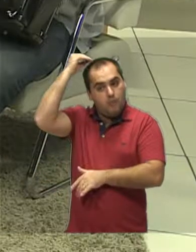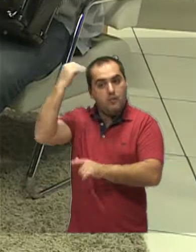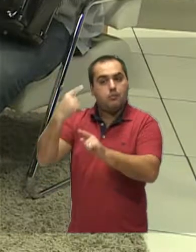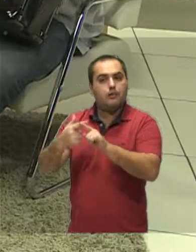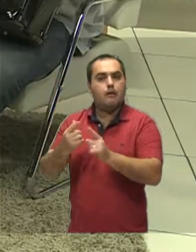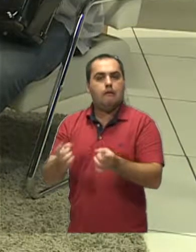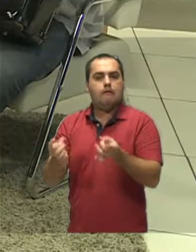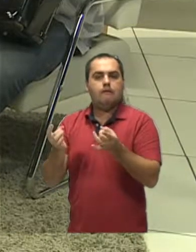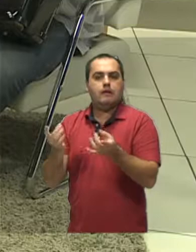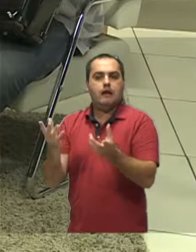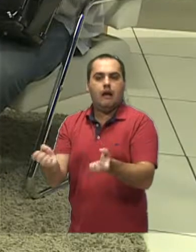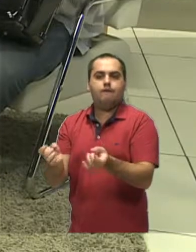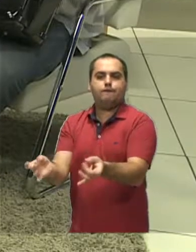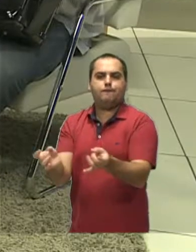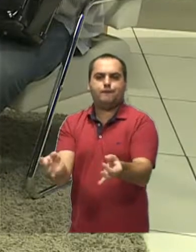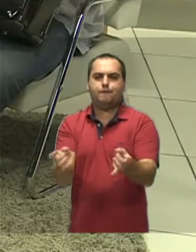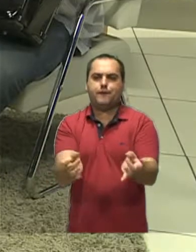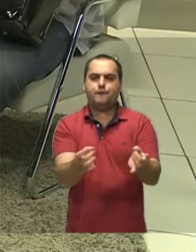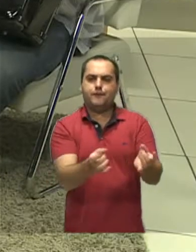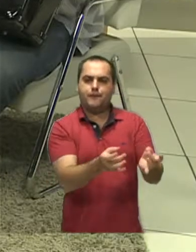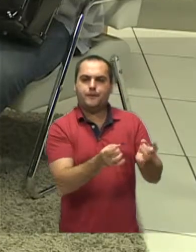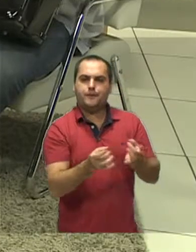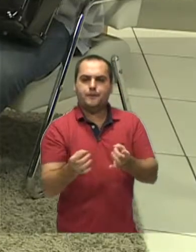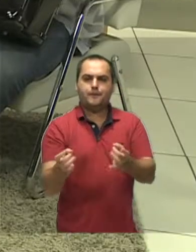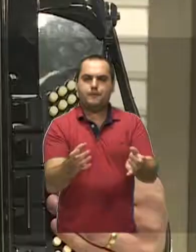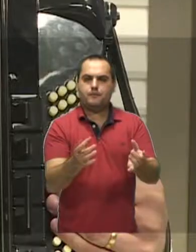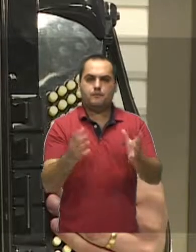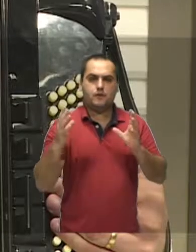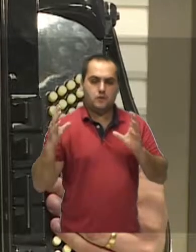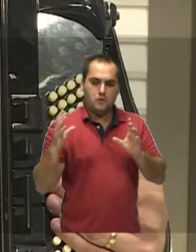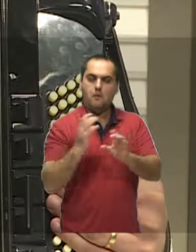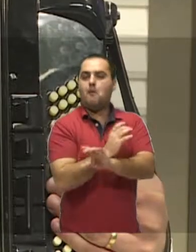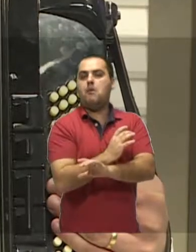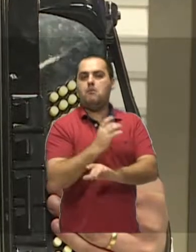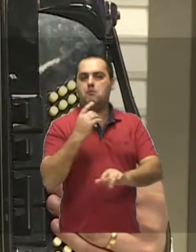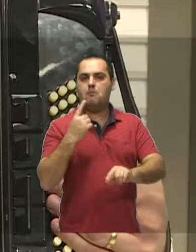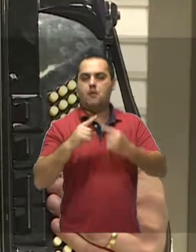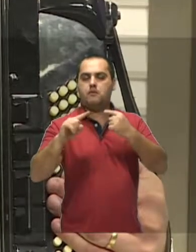comercialização total da música, né? Pela